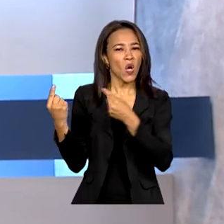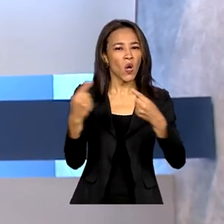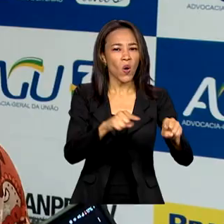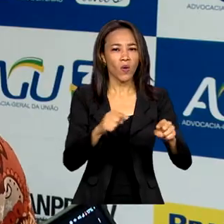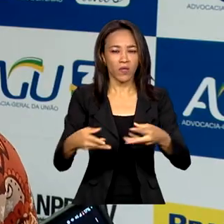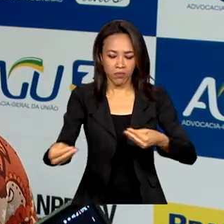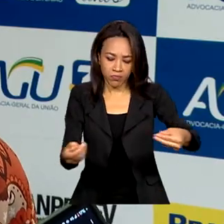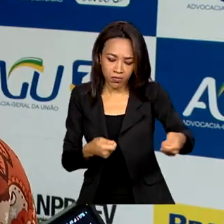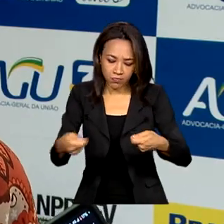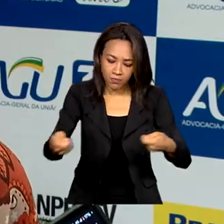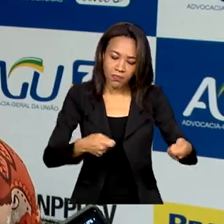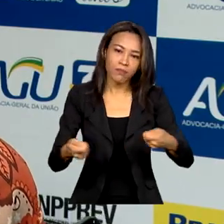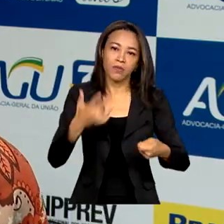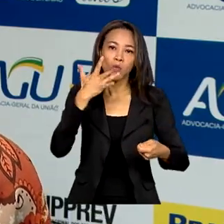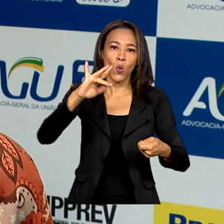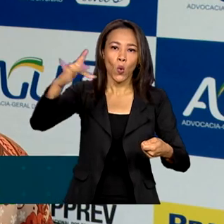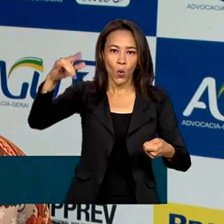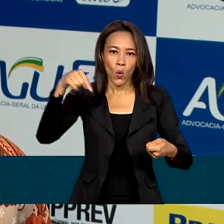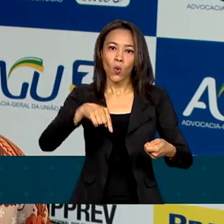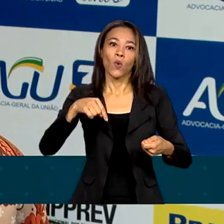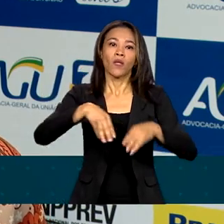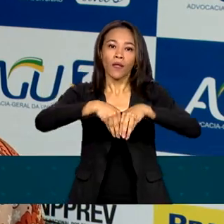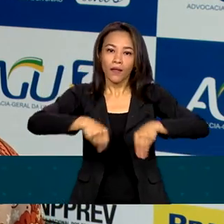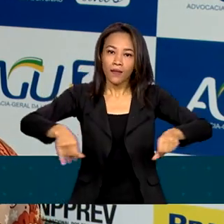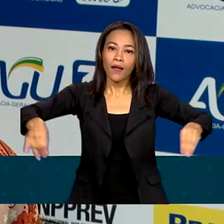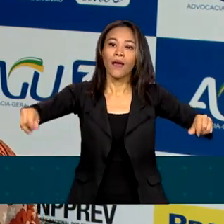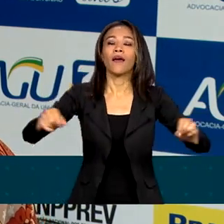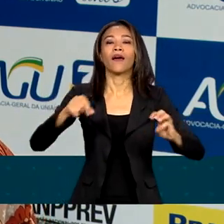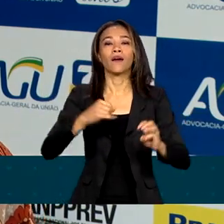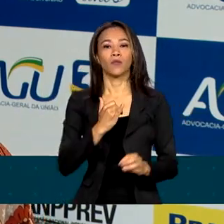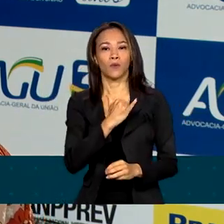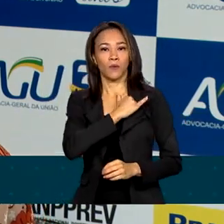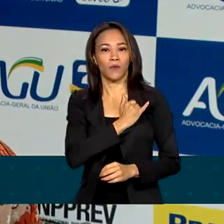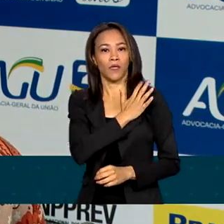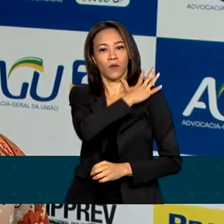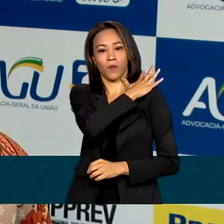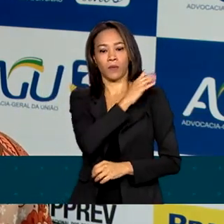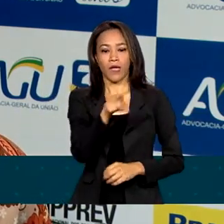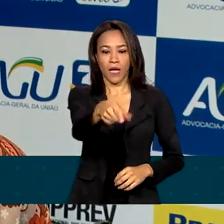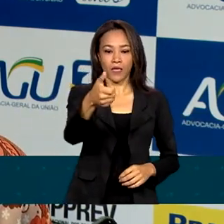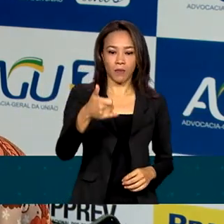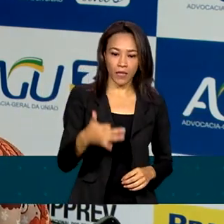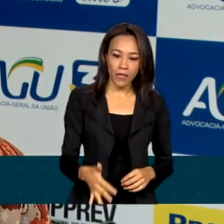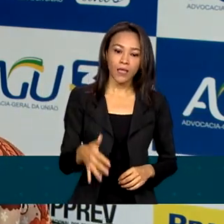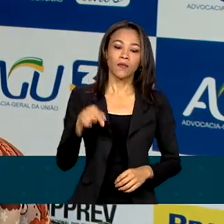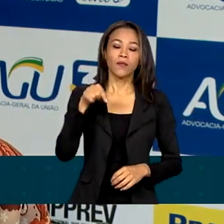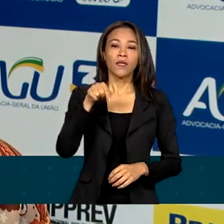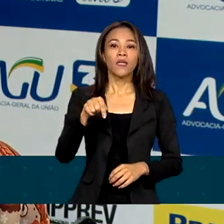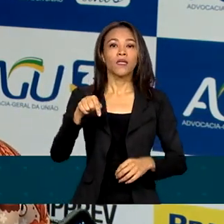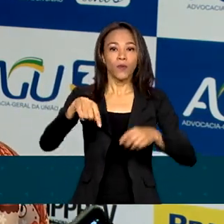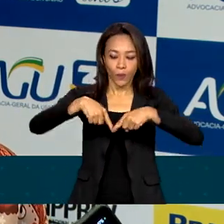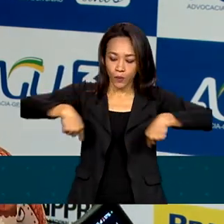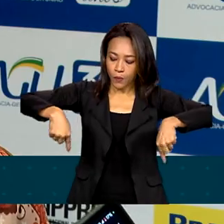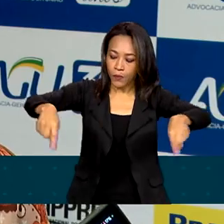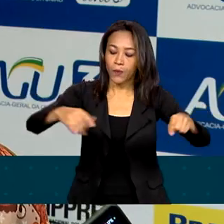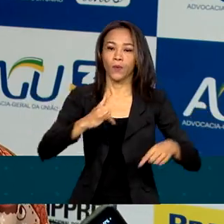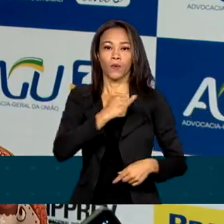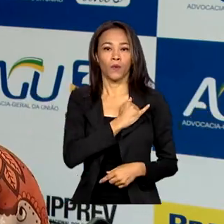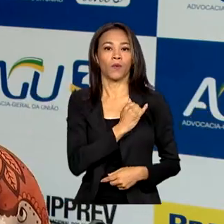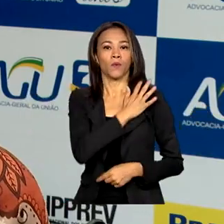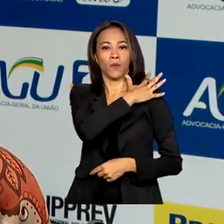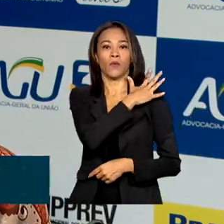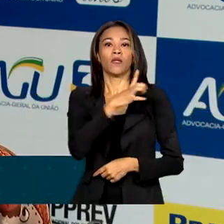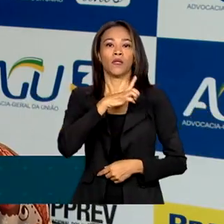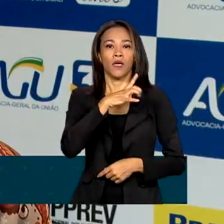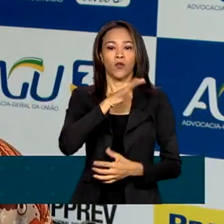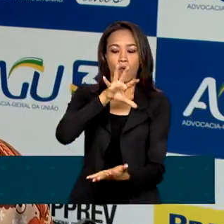Yanomami. Lá na terra indígena Yanomami, no Palimiú, tem uma base do IBAMA. O IBAMA fez